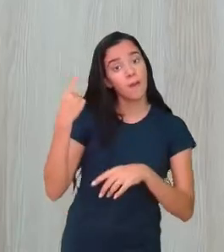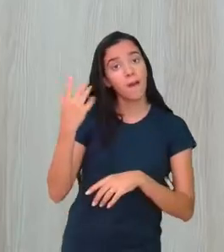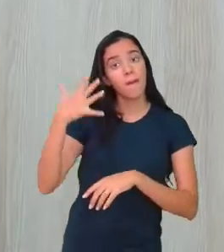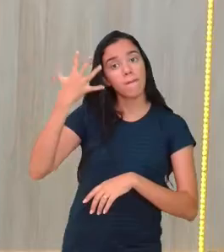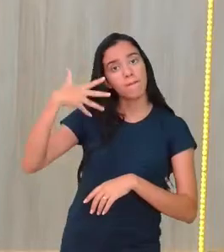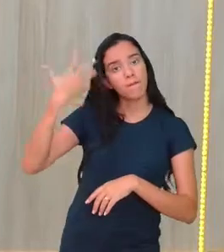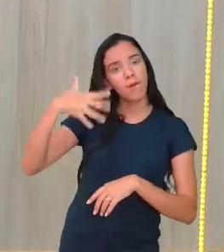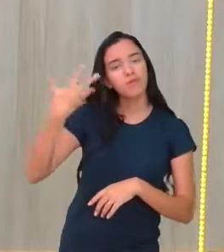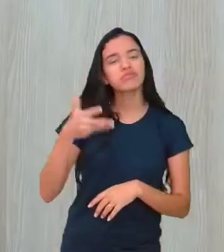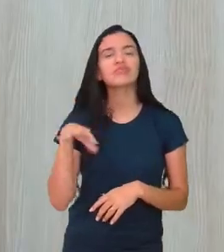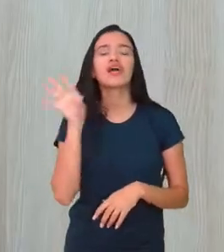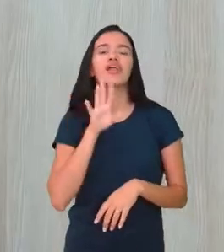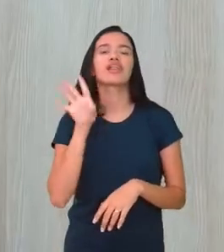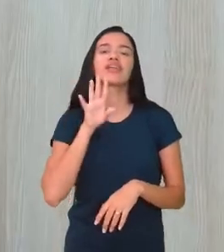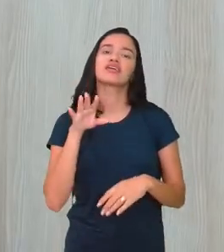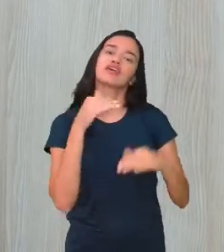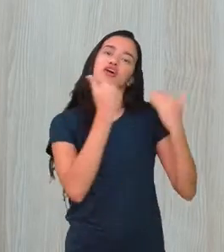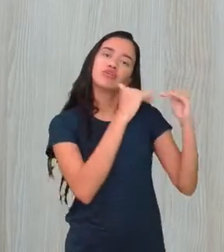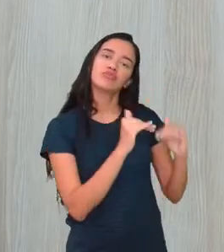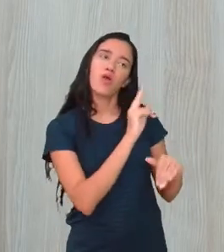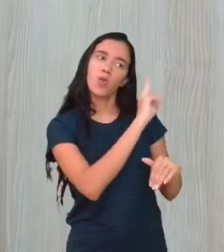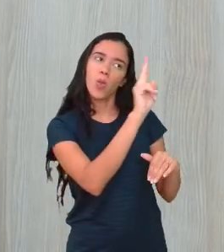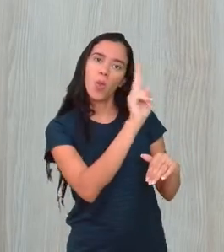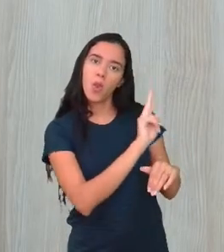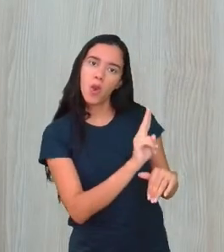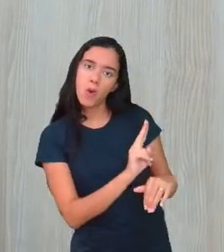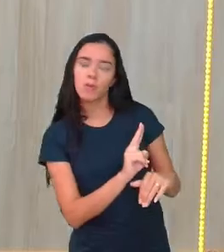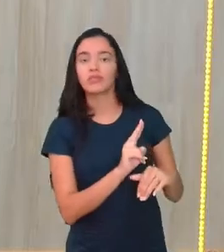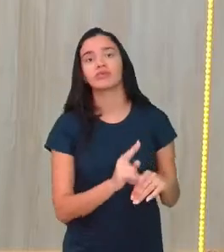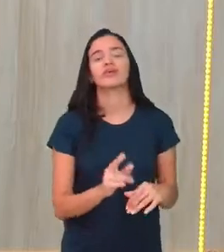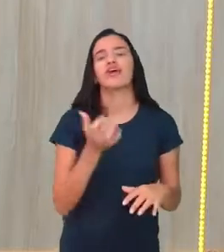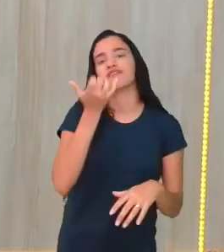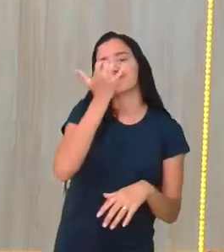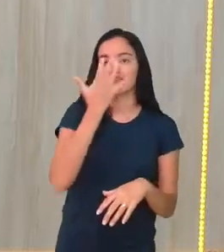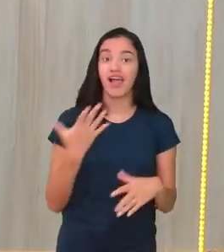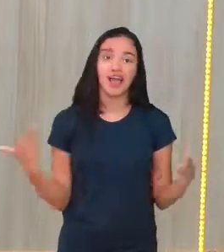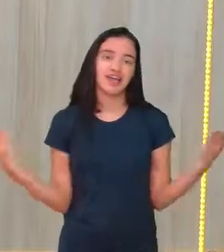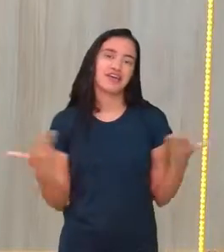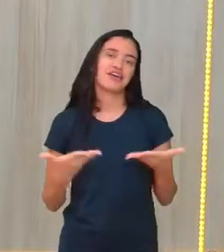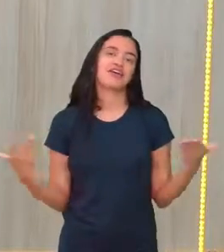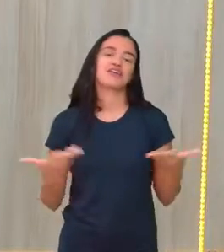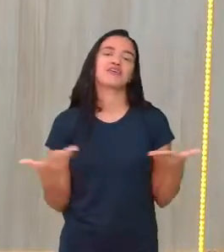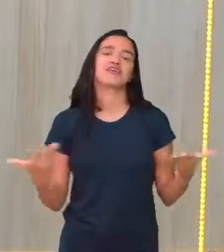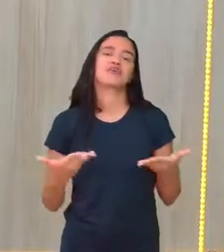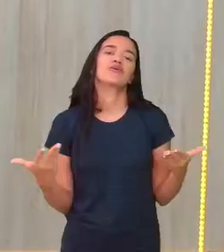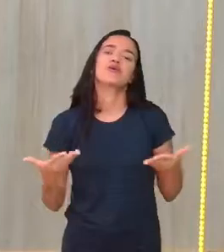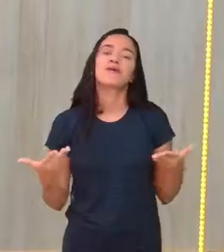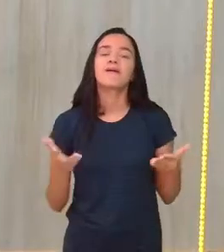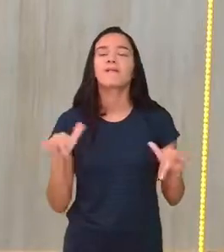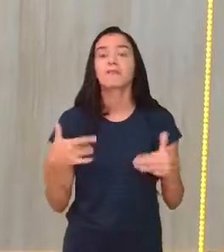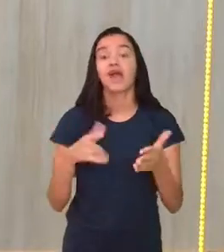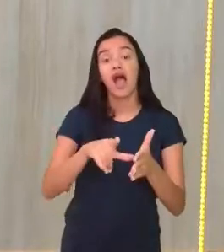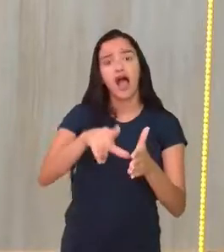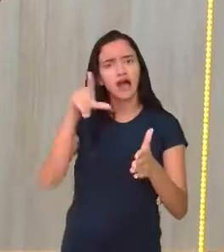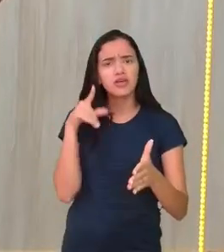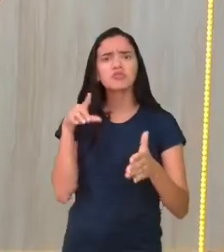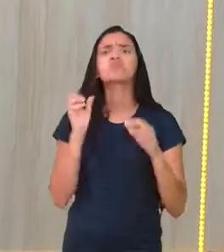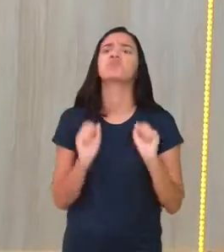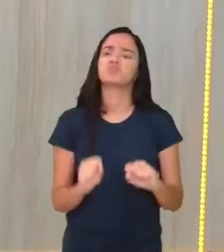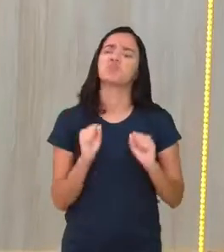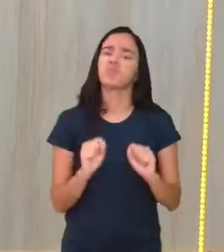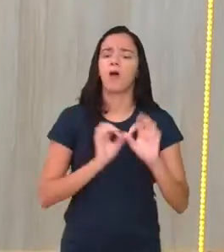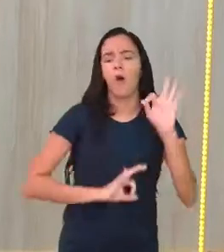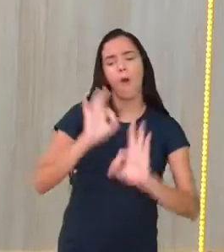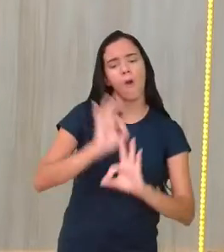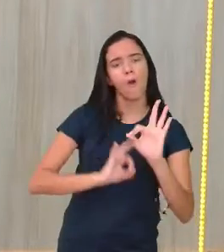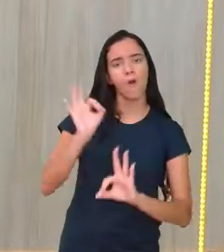Vê que coisa legal. Olha hoje. Nomes, né? Nossa, a gente faz uma playlist. Com antecedência, você